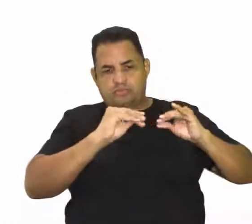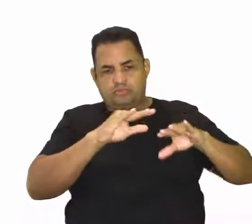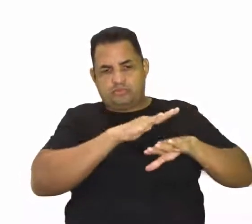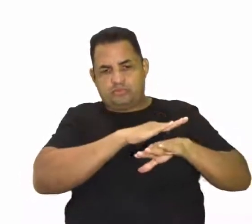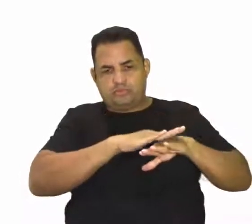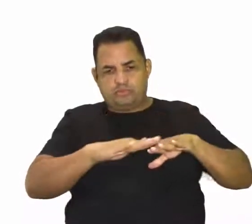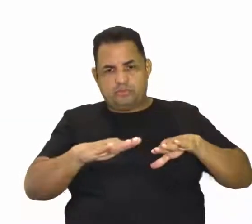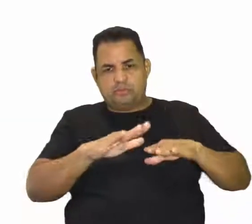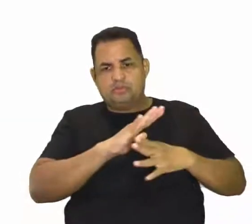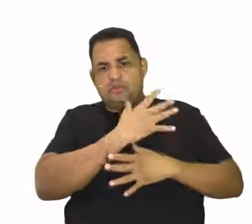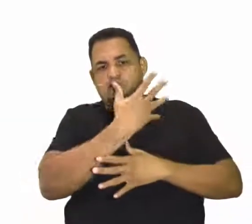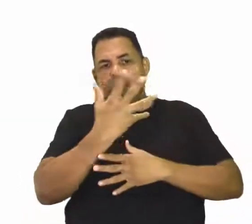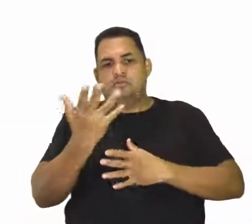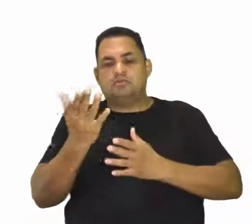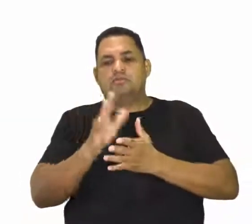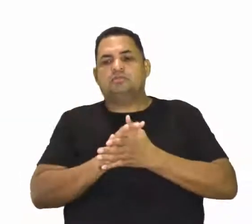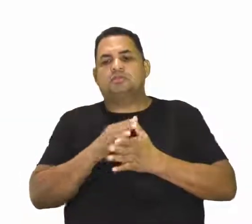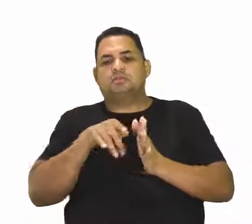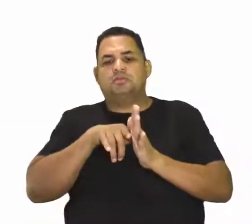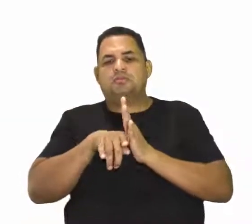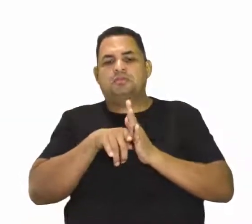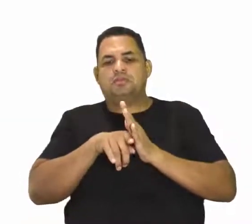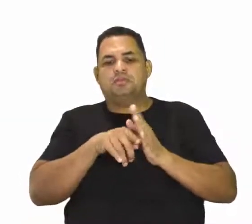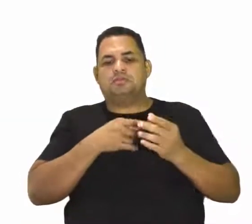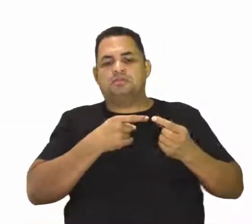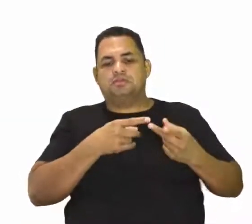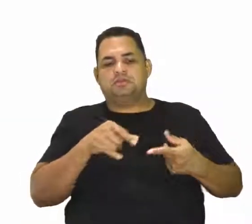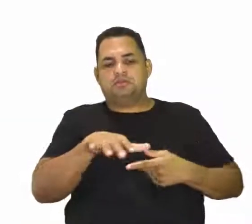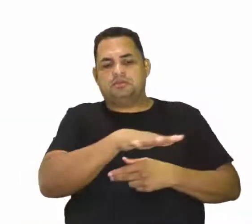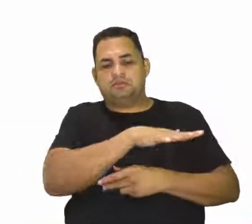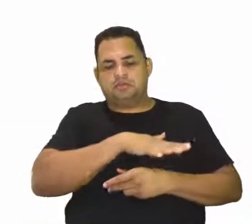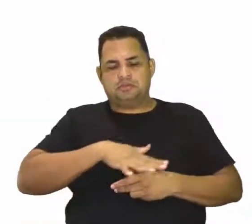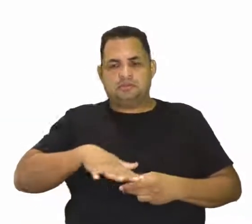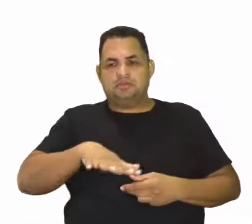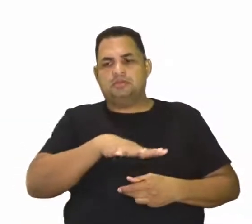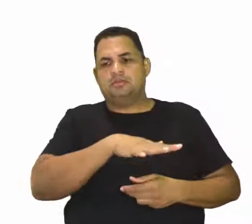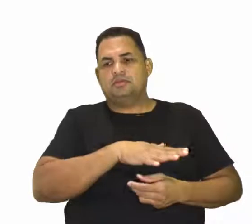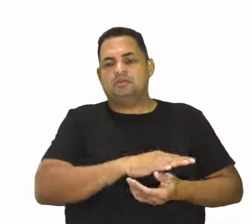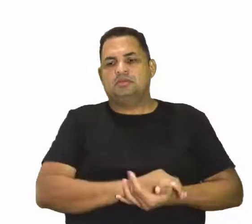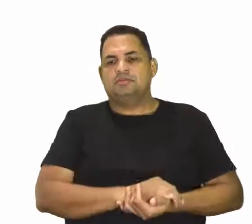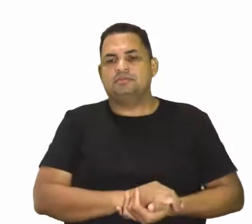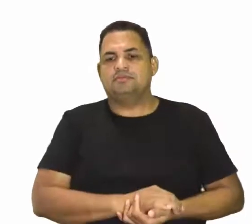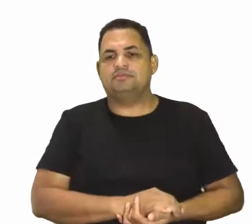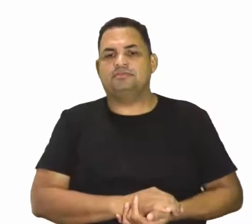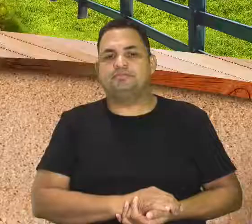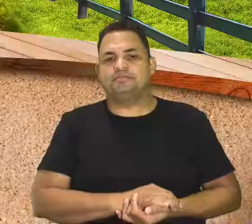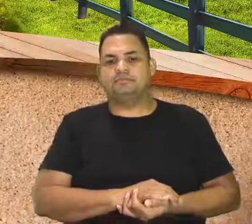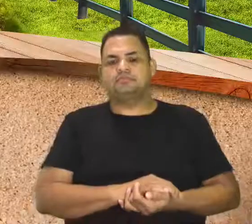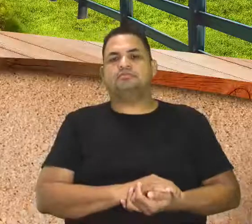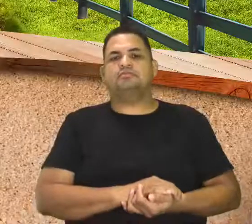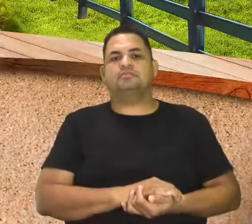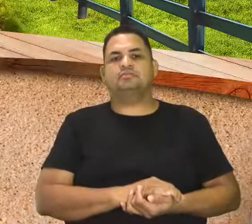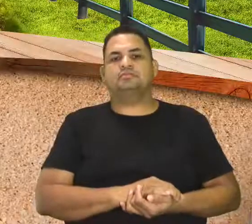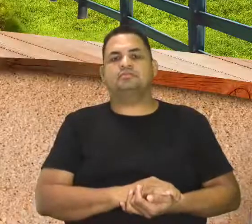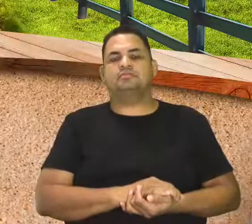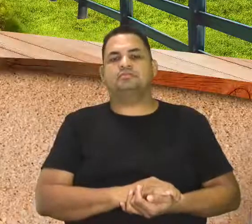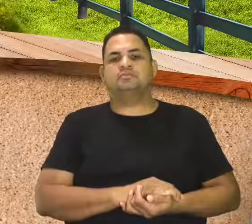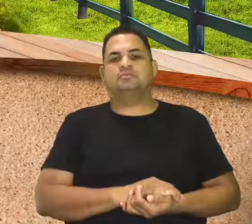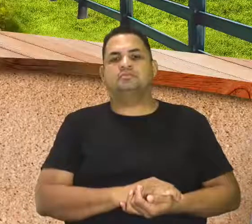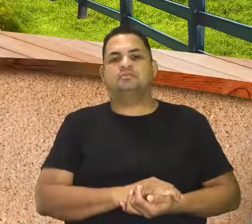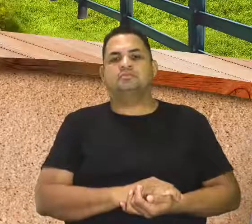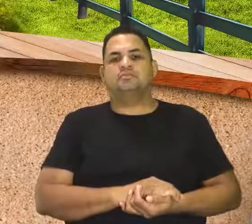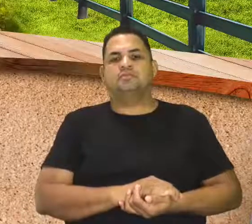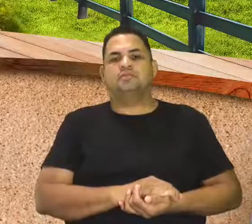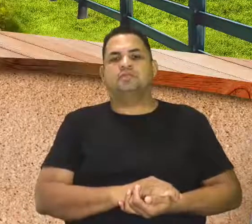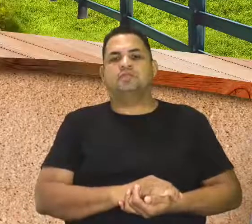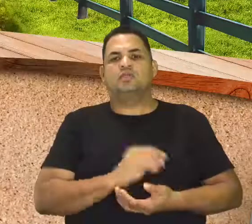cobertura vegetal e a pesquisa de mercado. Pessoal, me veio uma coisa na cabeça também. O